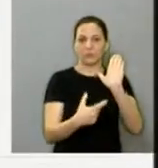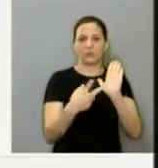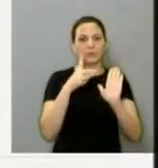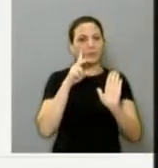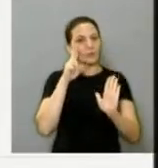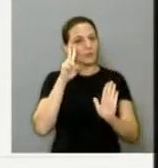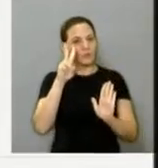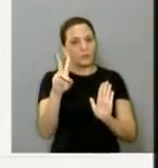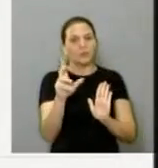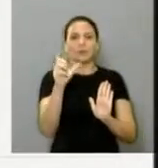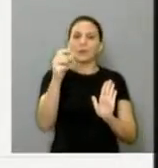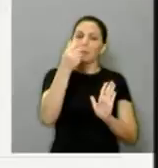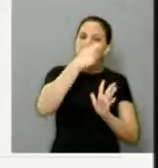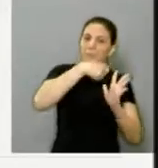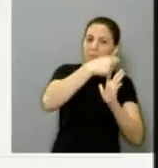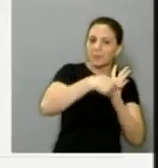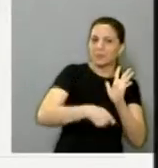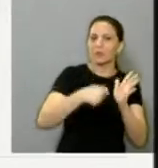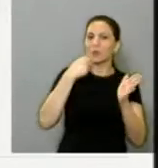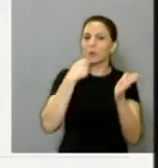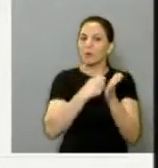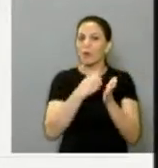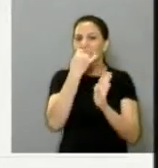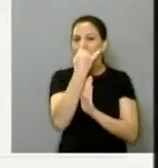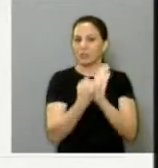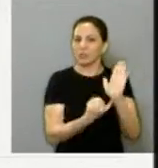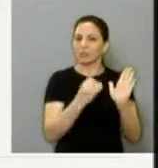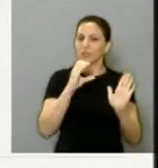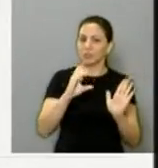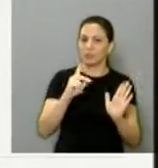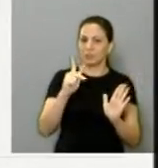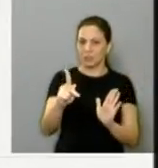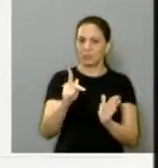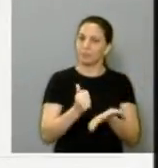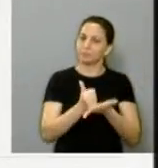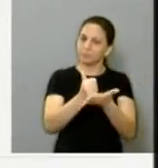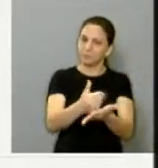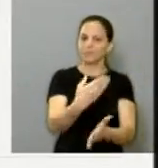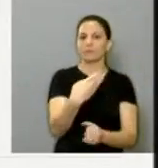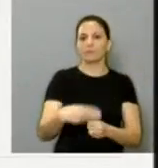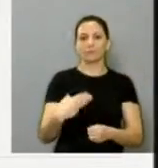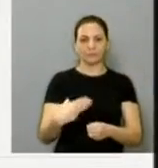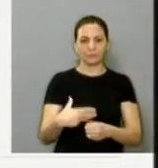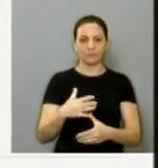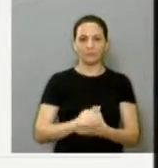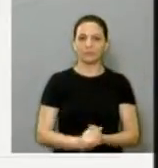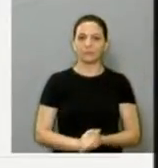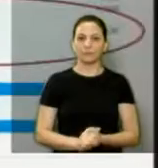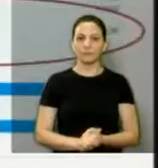com certeza todo mês você paga essa taxa de contribuição no município. Pode seguir.